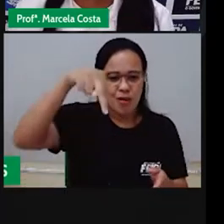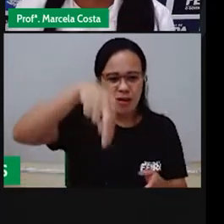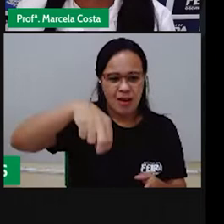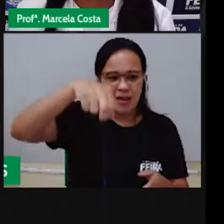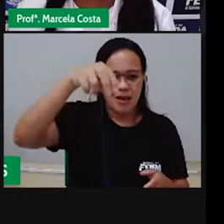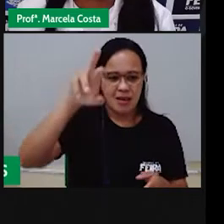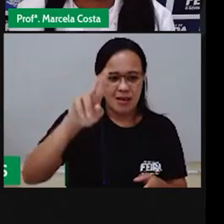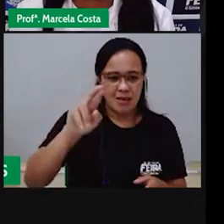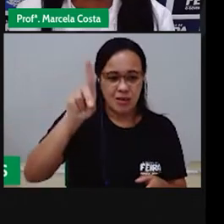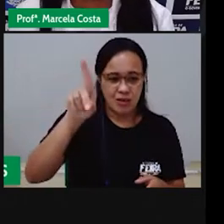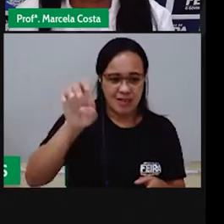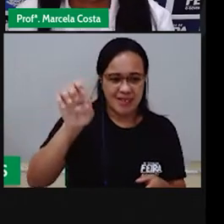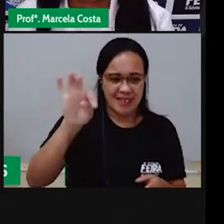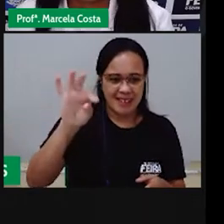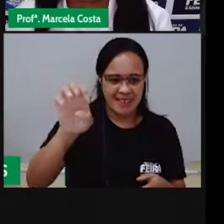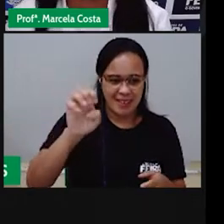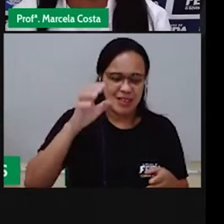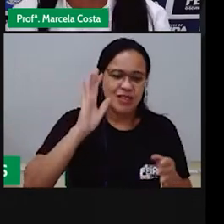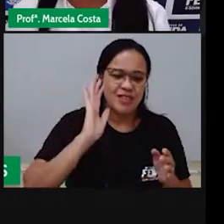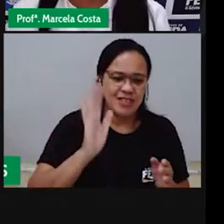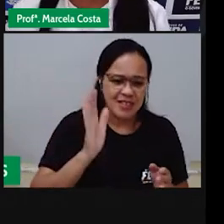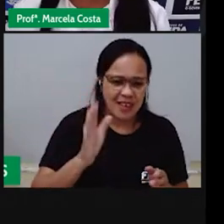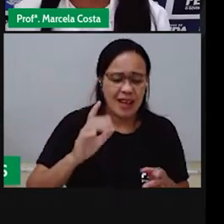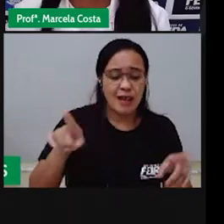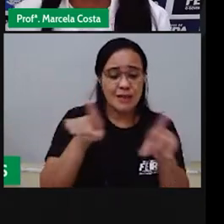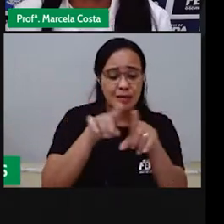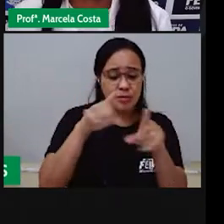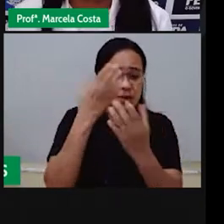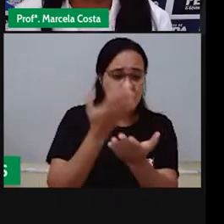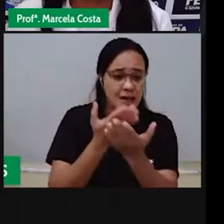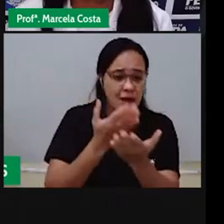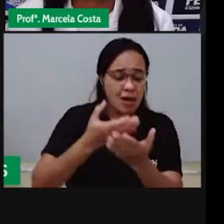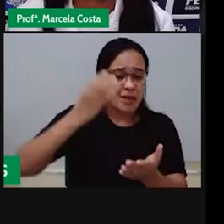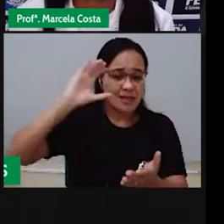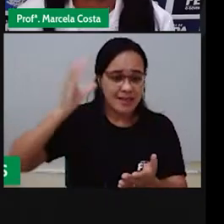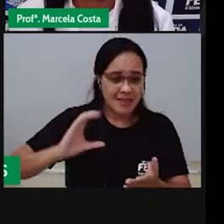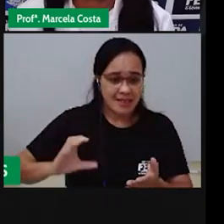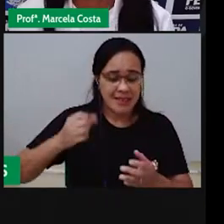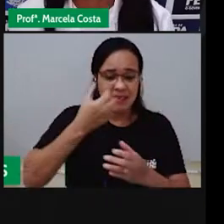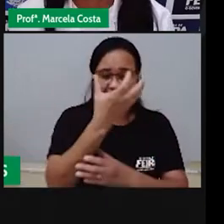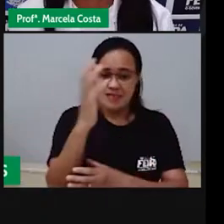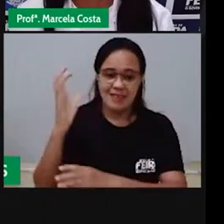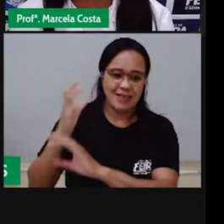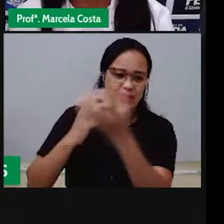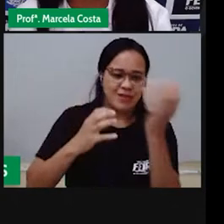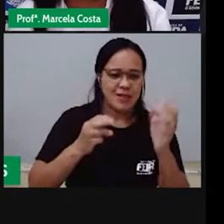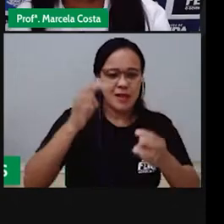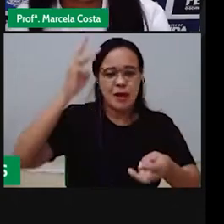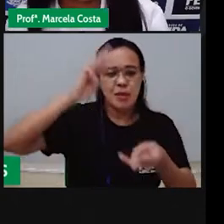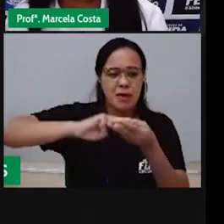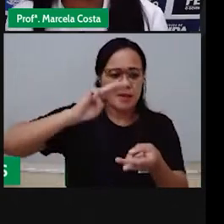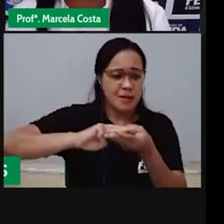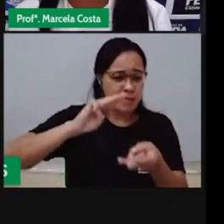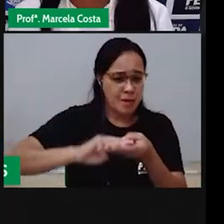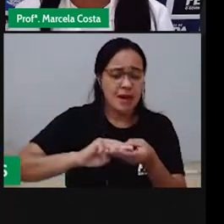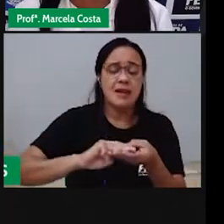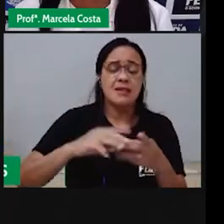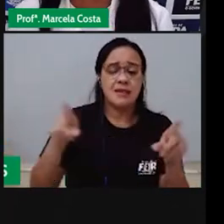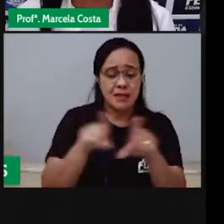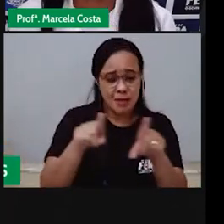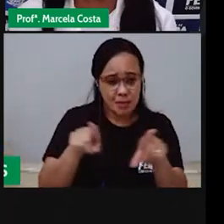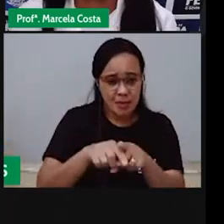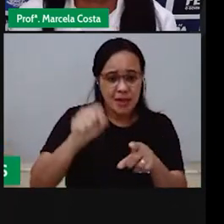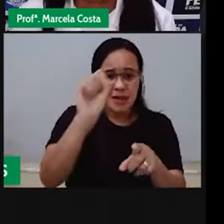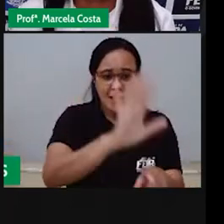ali na aula de ciências da natureza e matemática, a gente já falou um pouco sobre vegetação